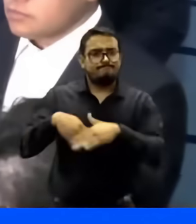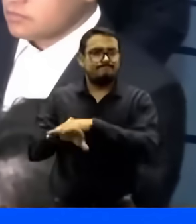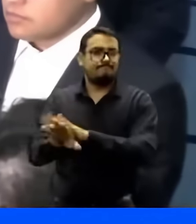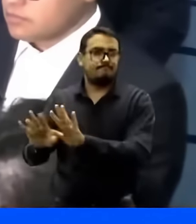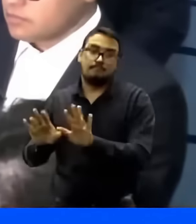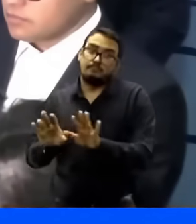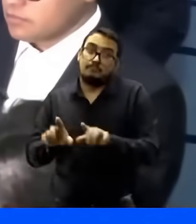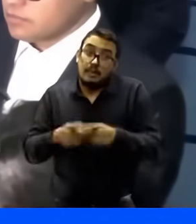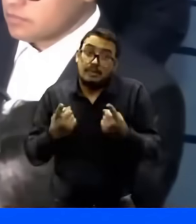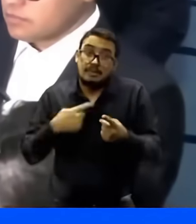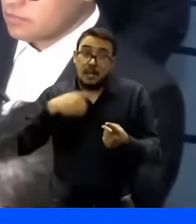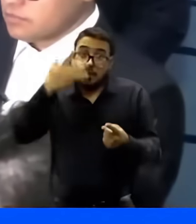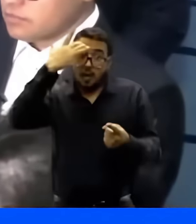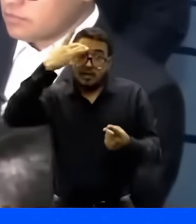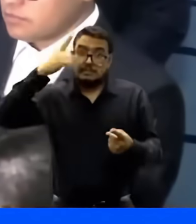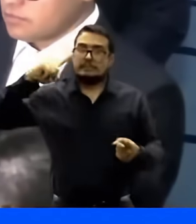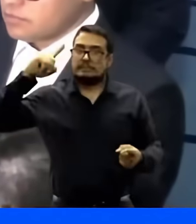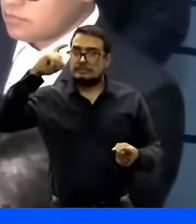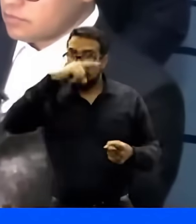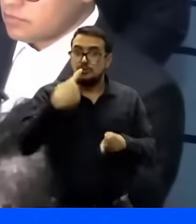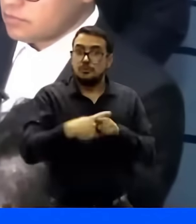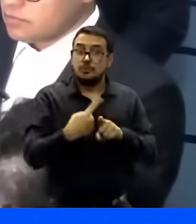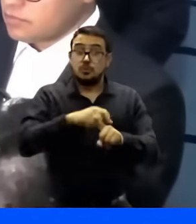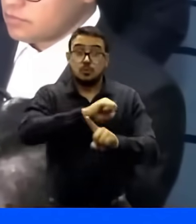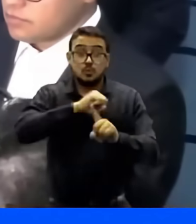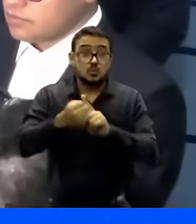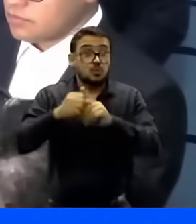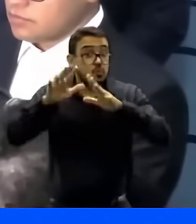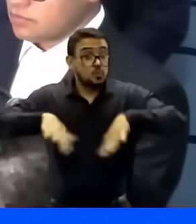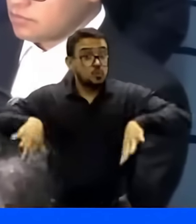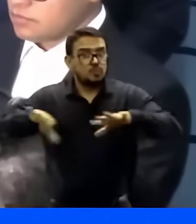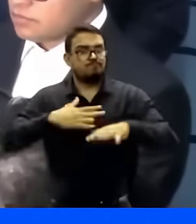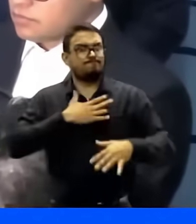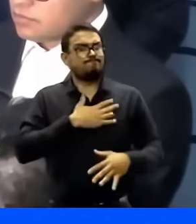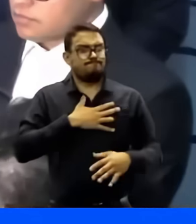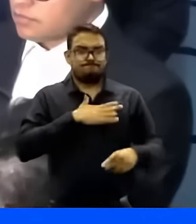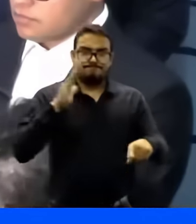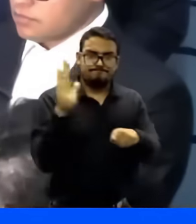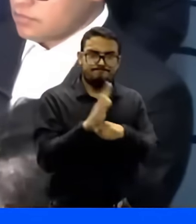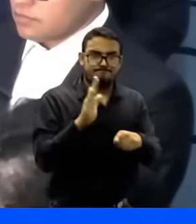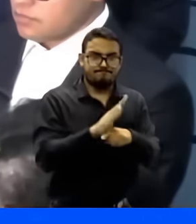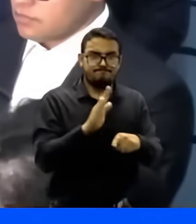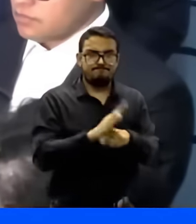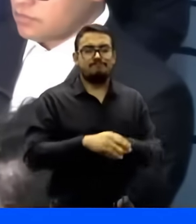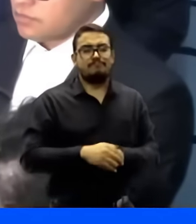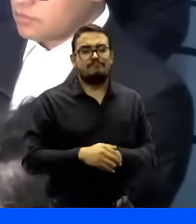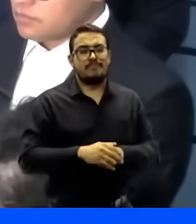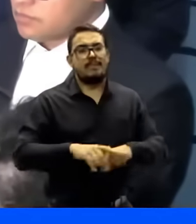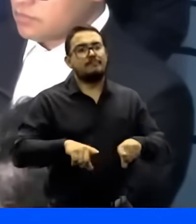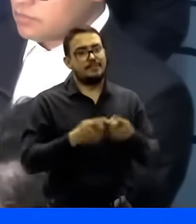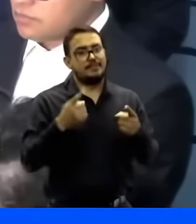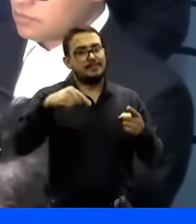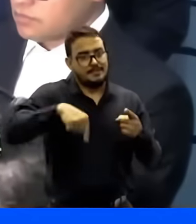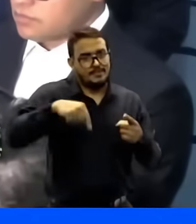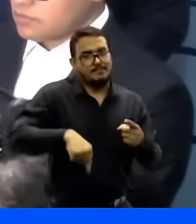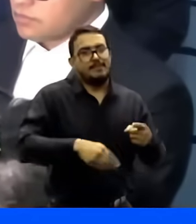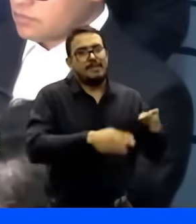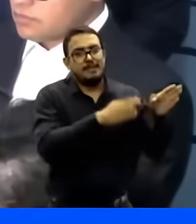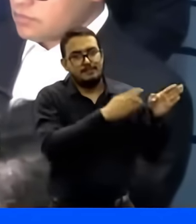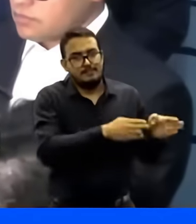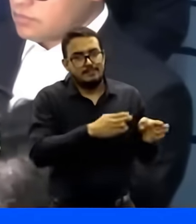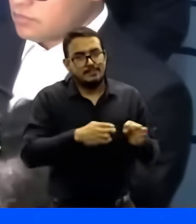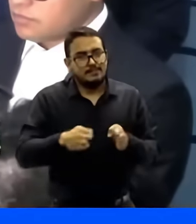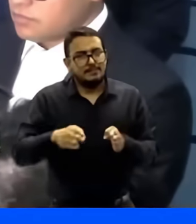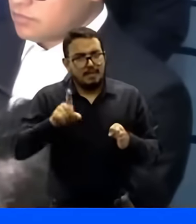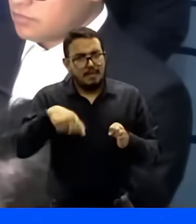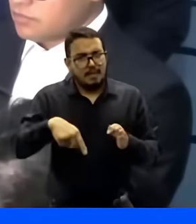apoio de toda a população. Mas ela vai servir de parâmetro, ele vai usar alguma coisa dali, porque esse projeto não é um projeto de